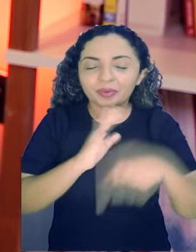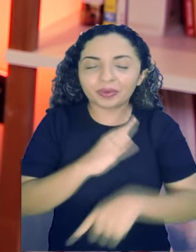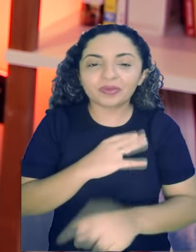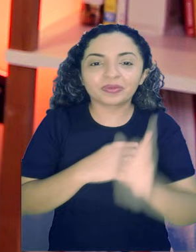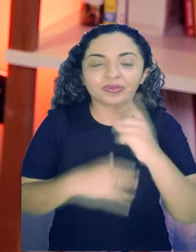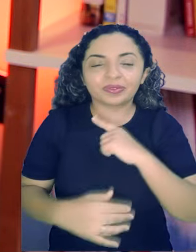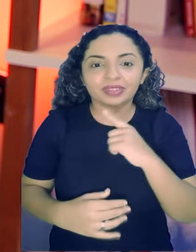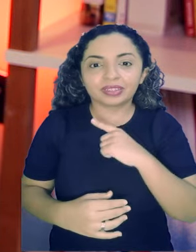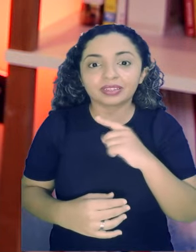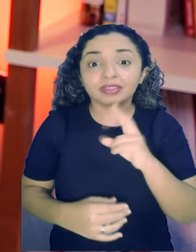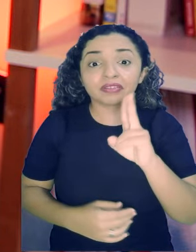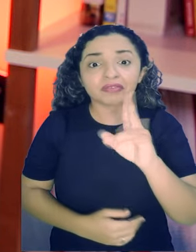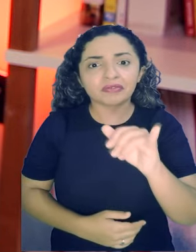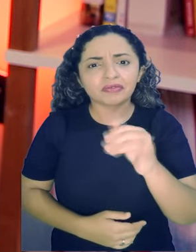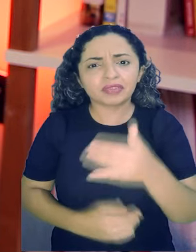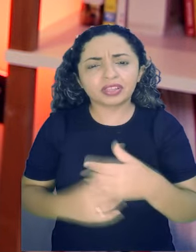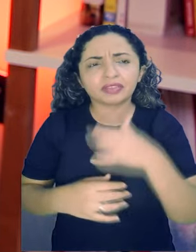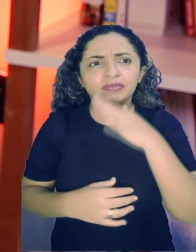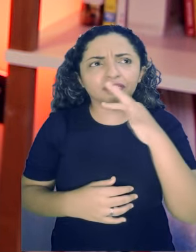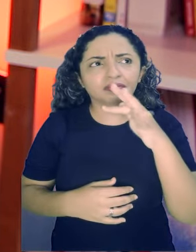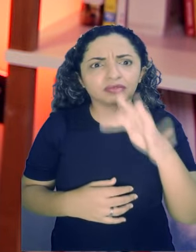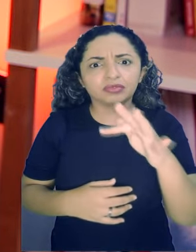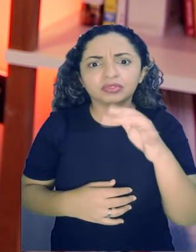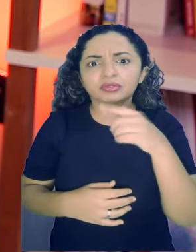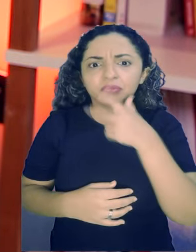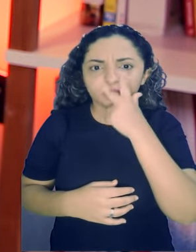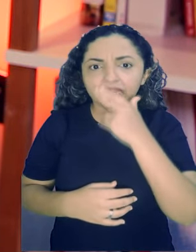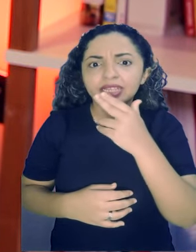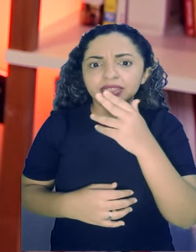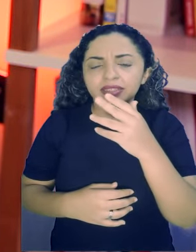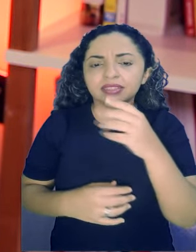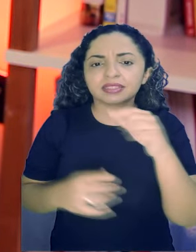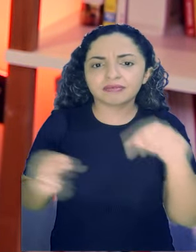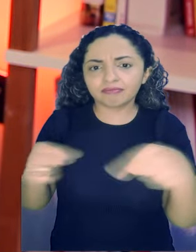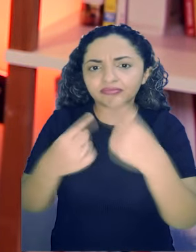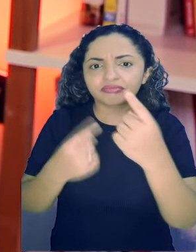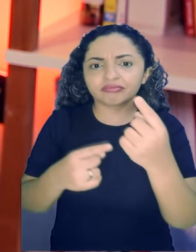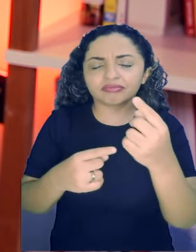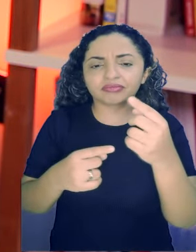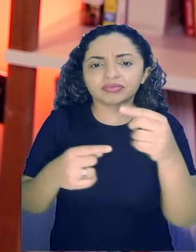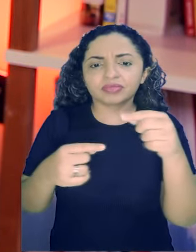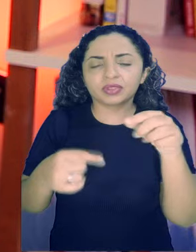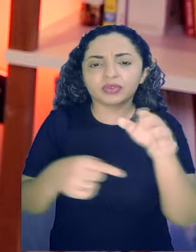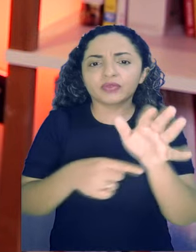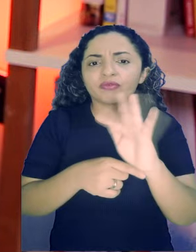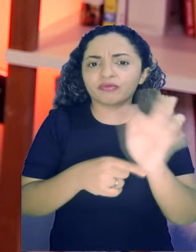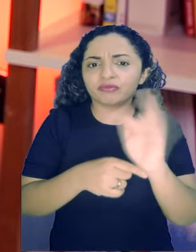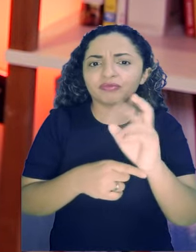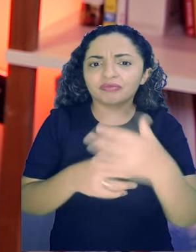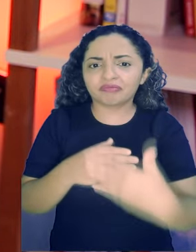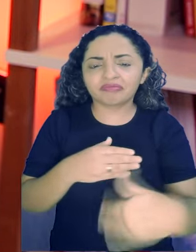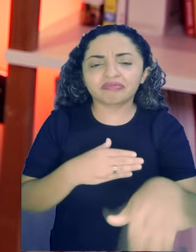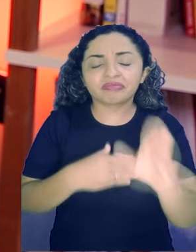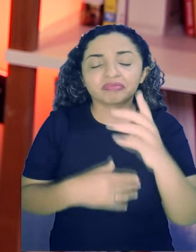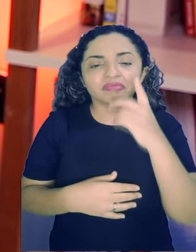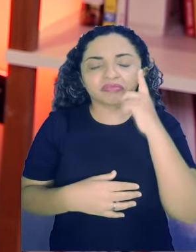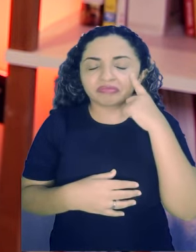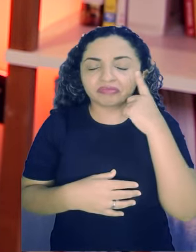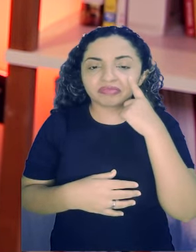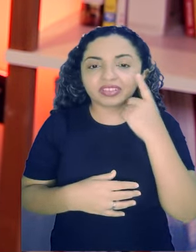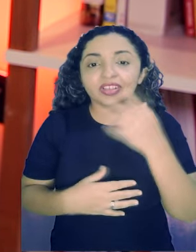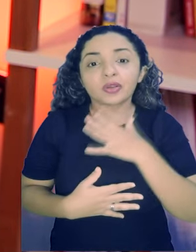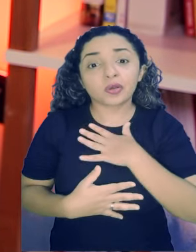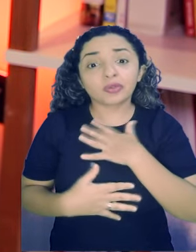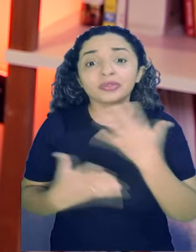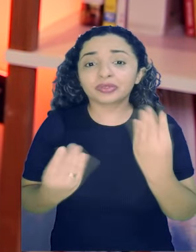inclusive vai ter série no comecinho do próximo ano na Netflix. Então, mais uma razão aí pra gente acompanhar essa obra, que é muito